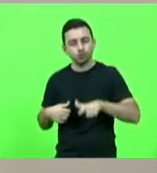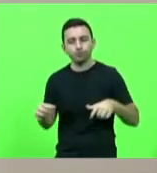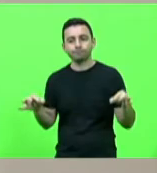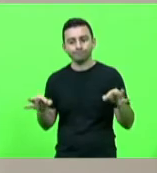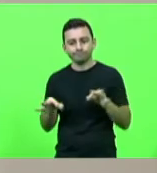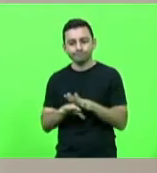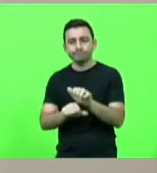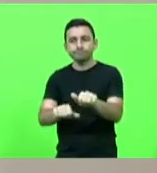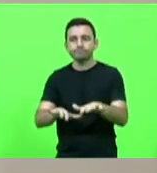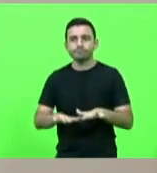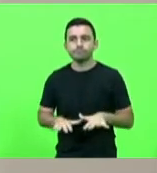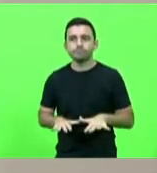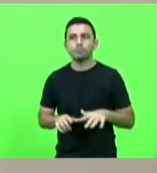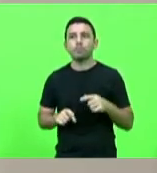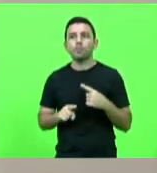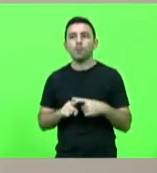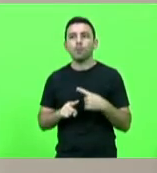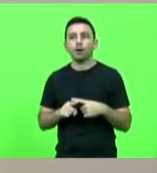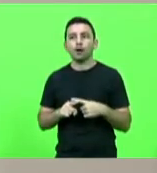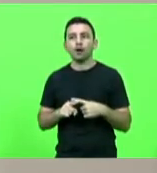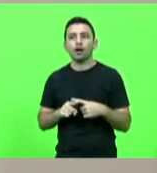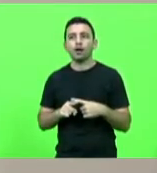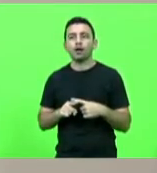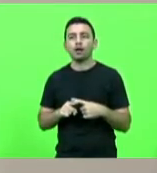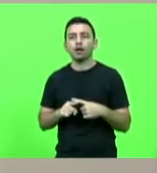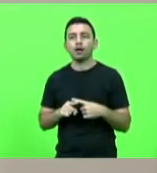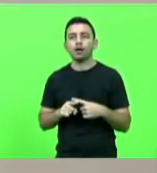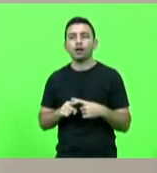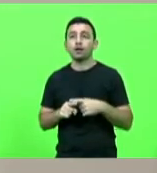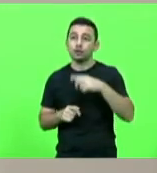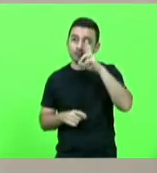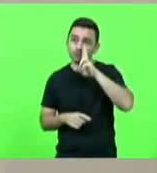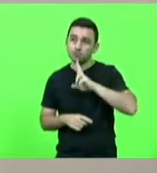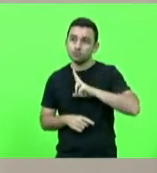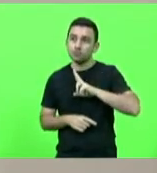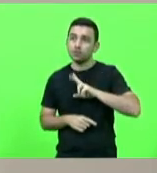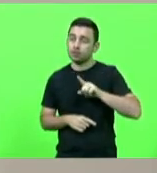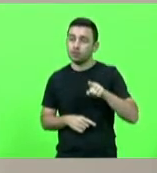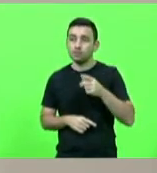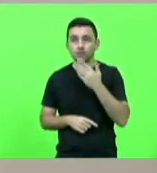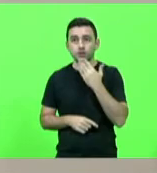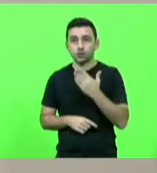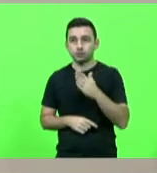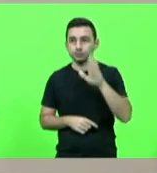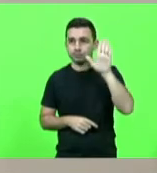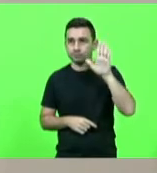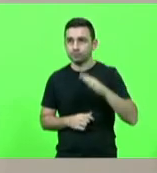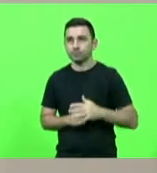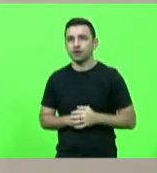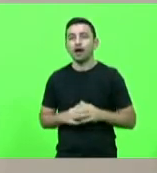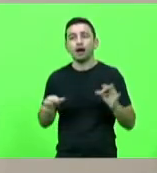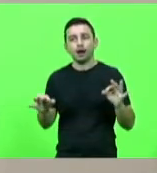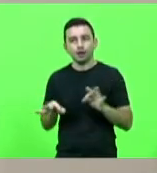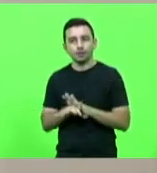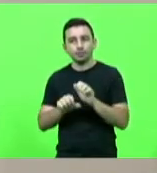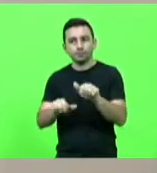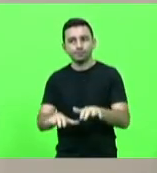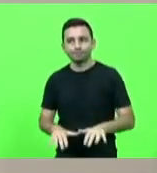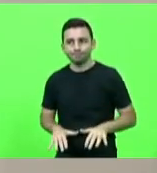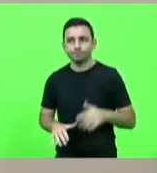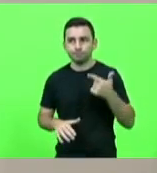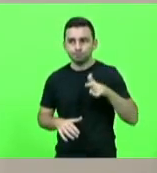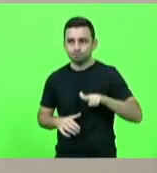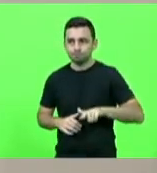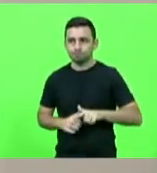porque enquanto eu estava encerrando a sessão, o deputado Ivan pediu a palavra. Está encerrada a presente